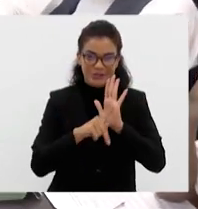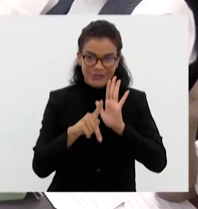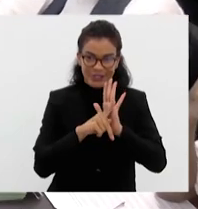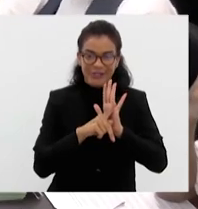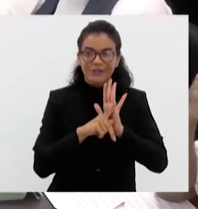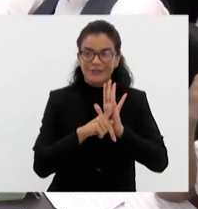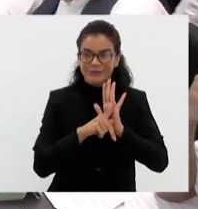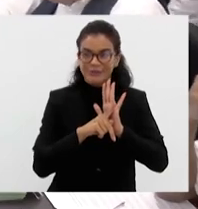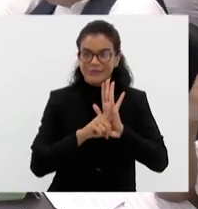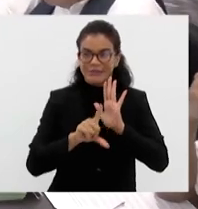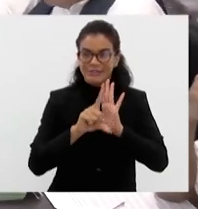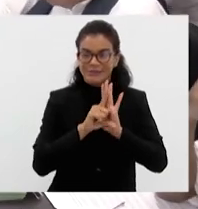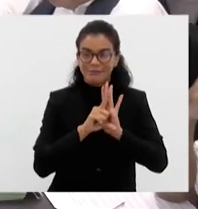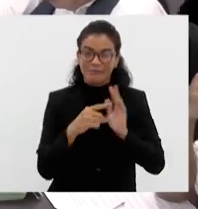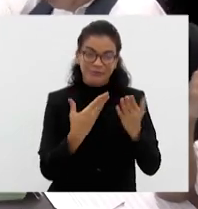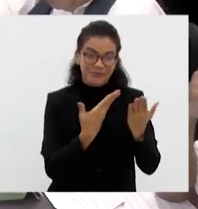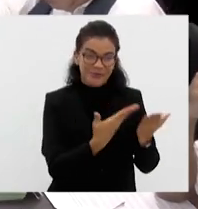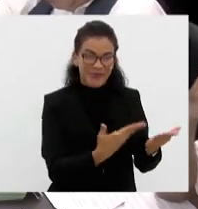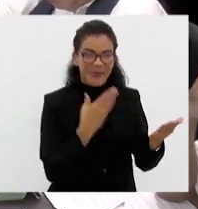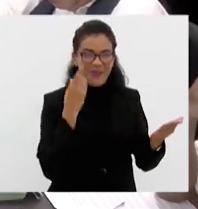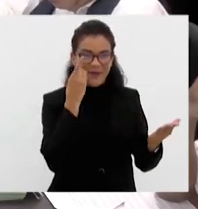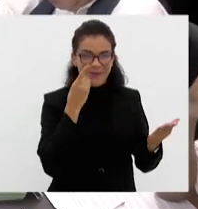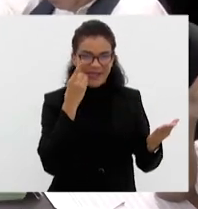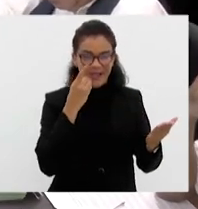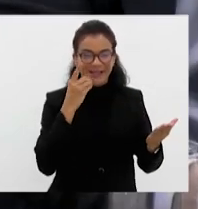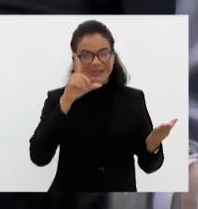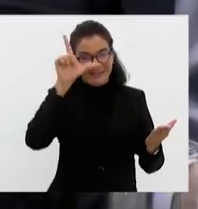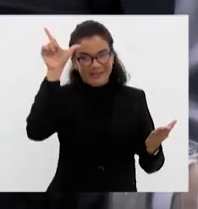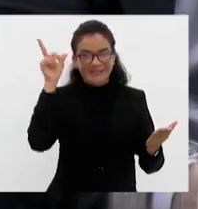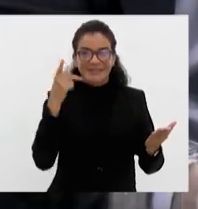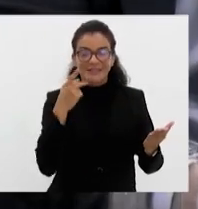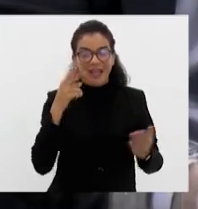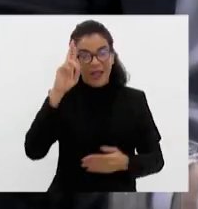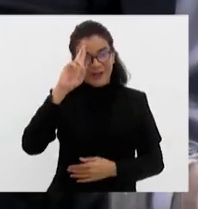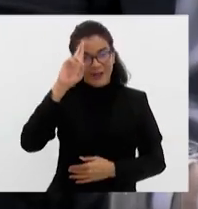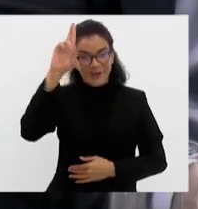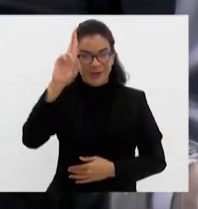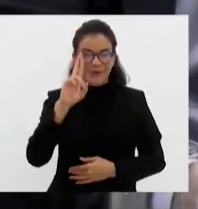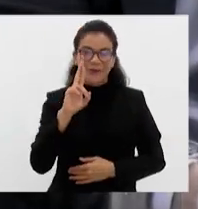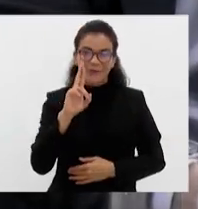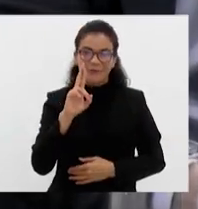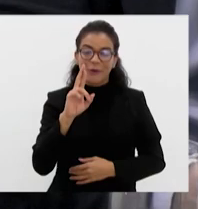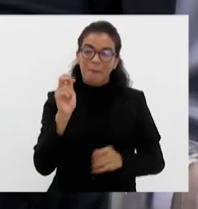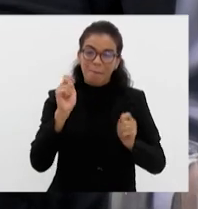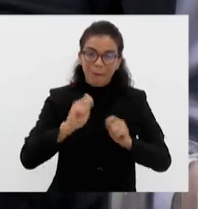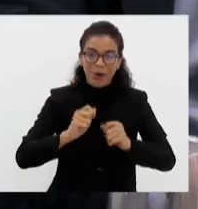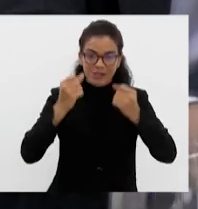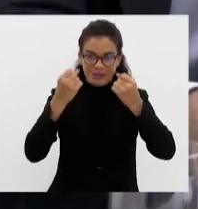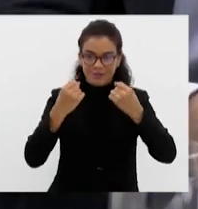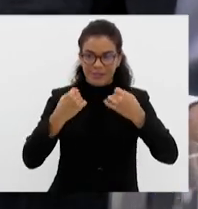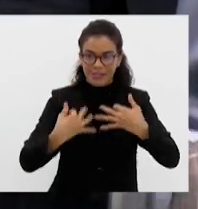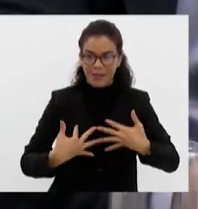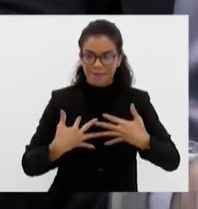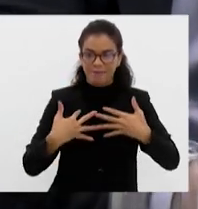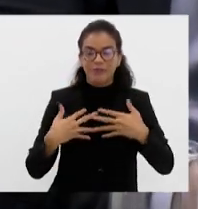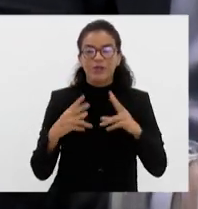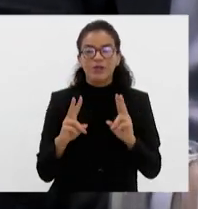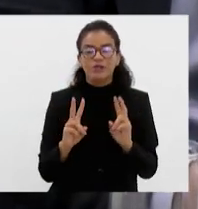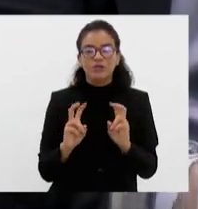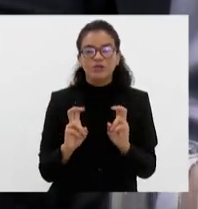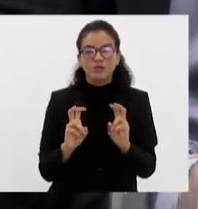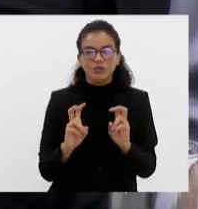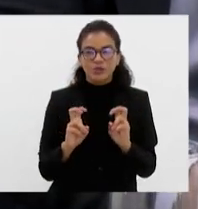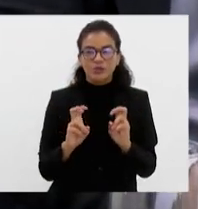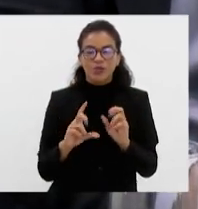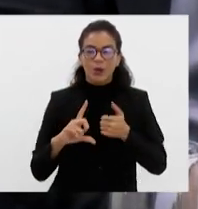o nobre deputado Luiz Paulo, autor da matéria, né, pode aqui esclarecer. Em relação